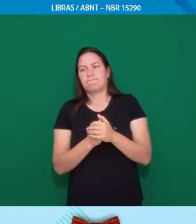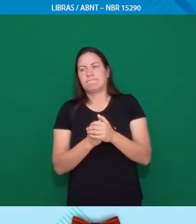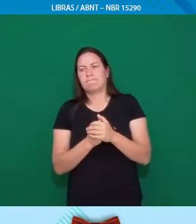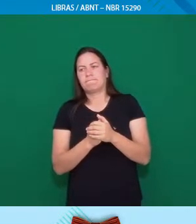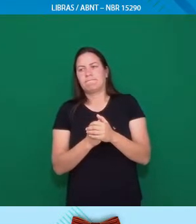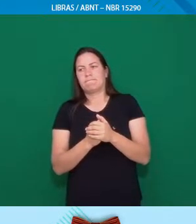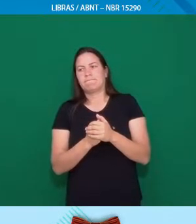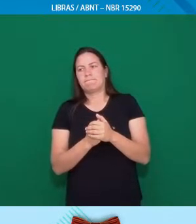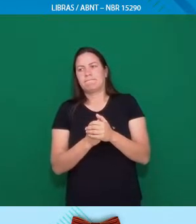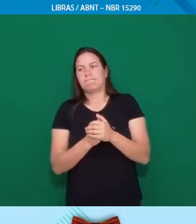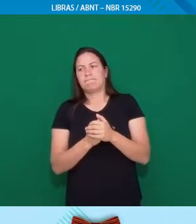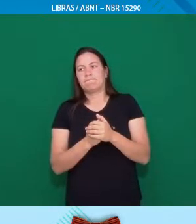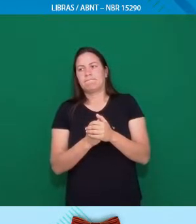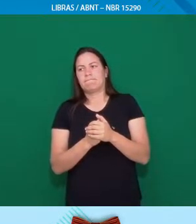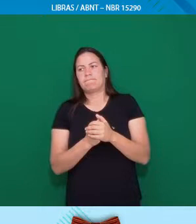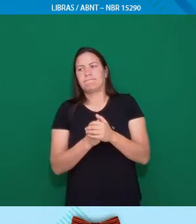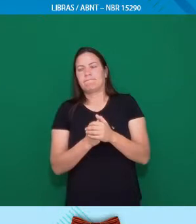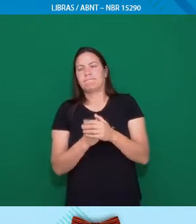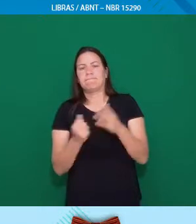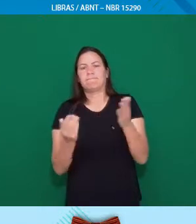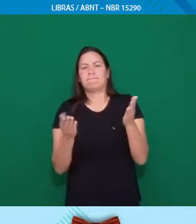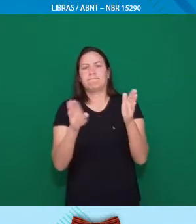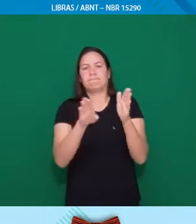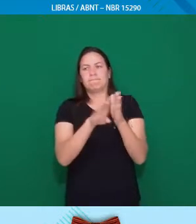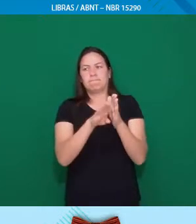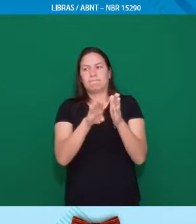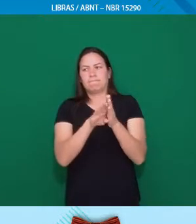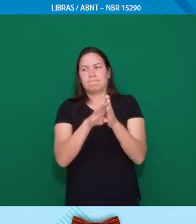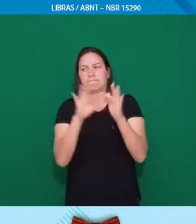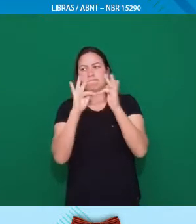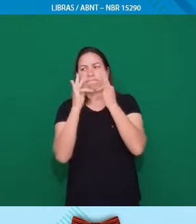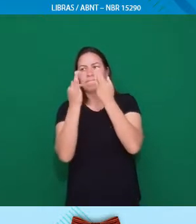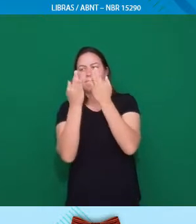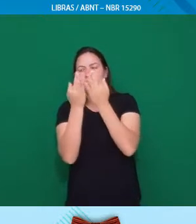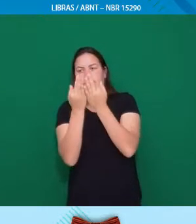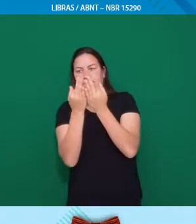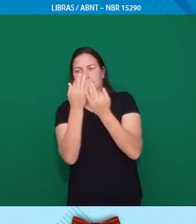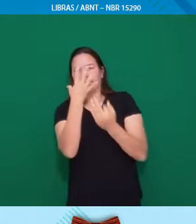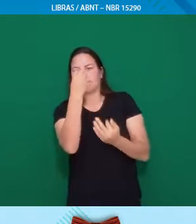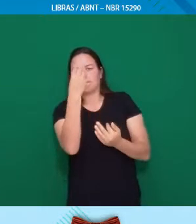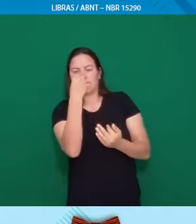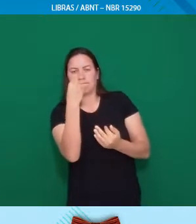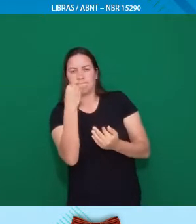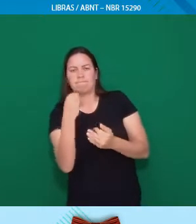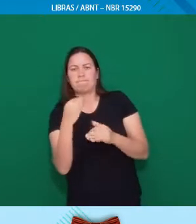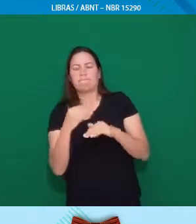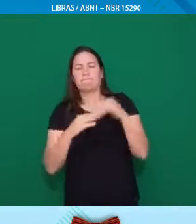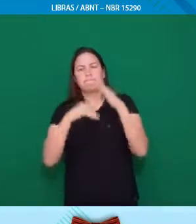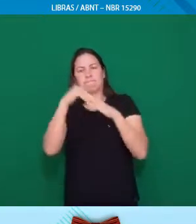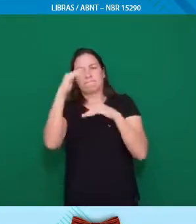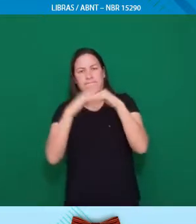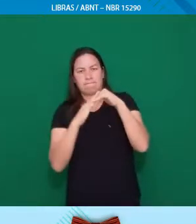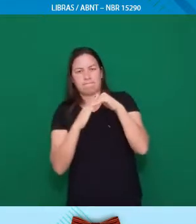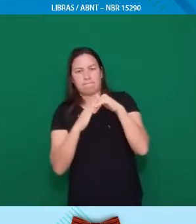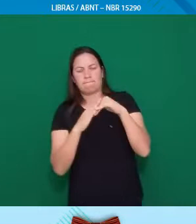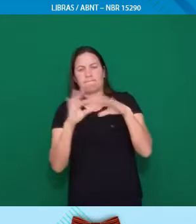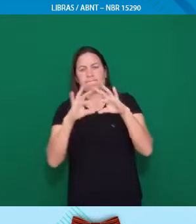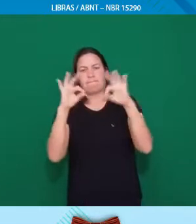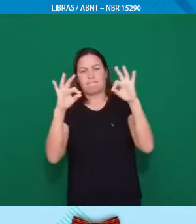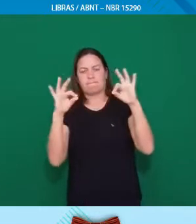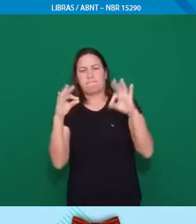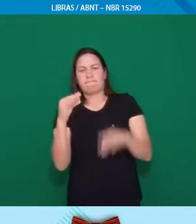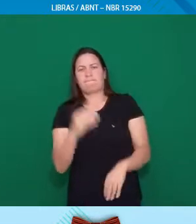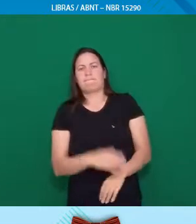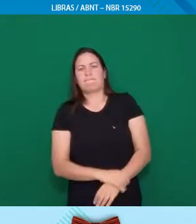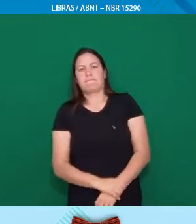vai chegar ali eu convido a missa de domingo pessoal já colocamos a gente dá entregar a moça e fazer